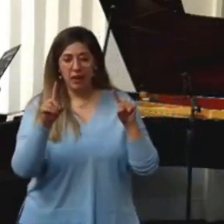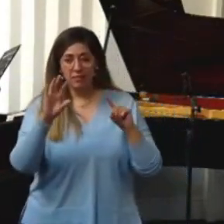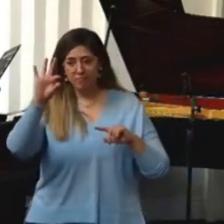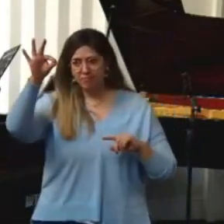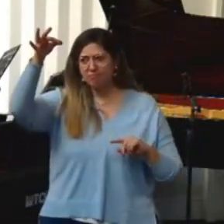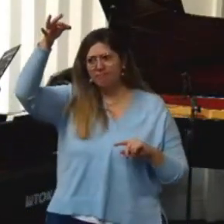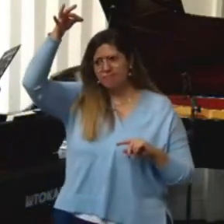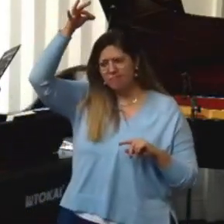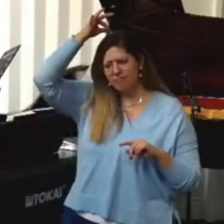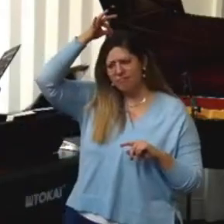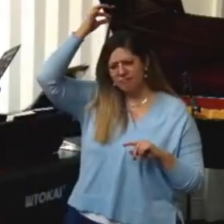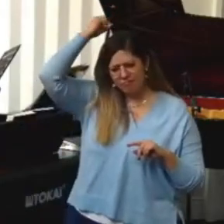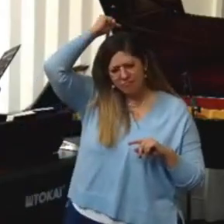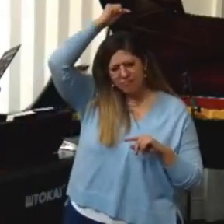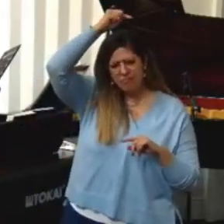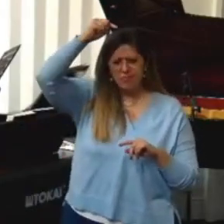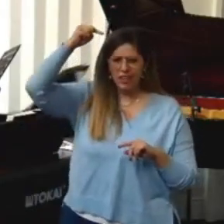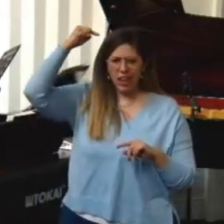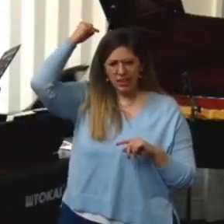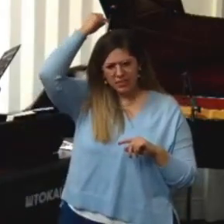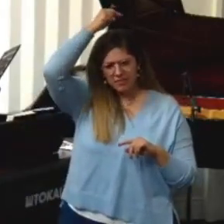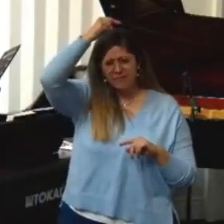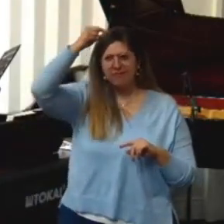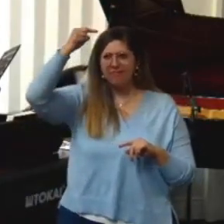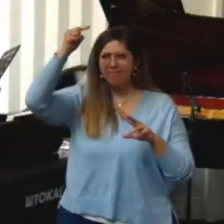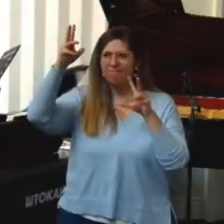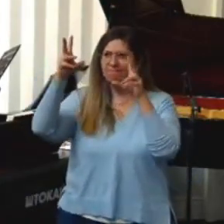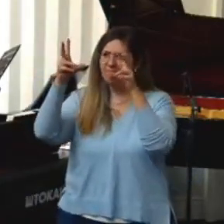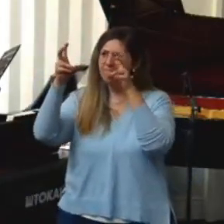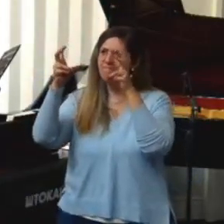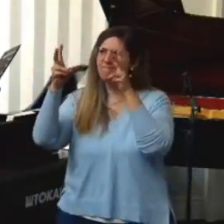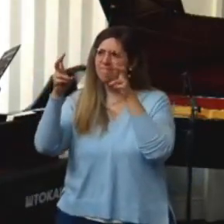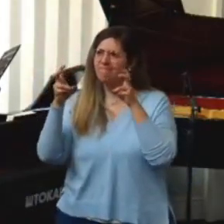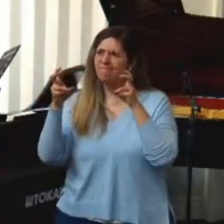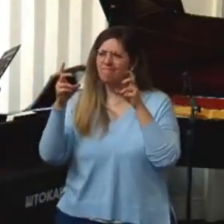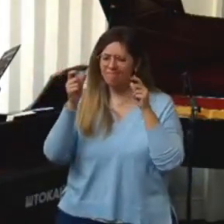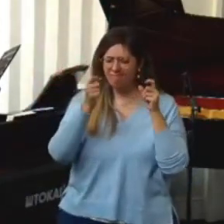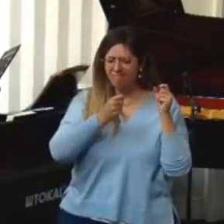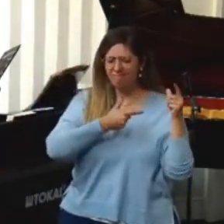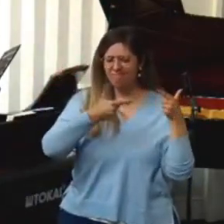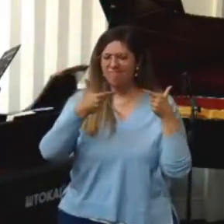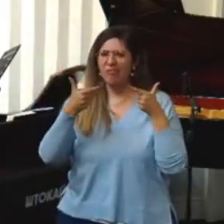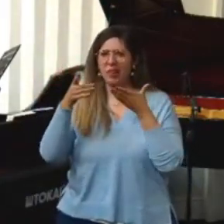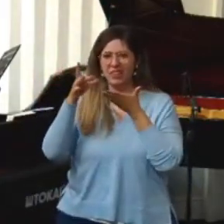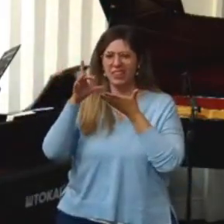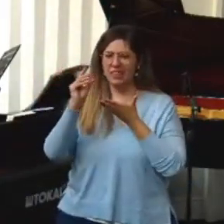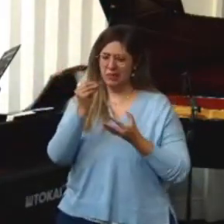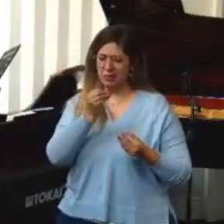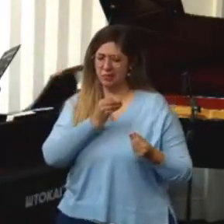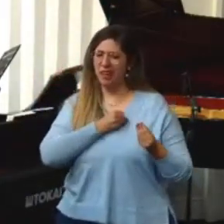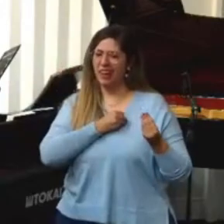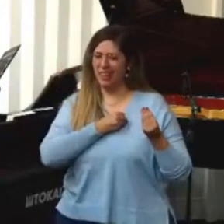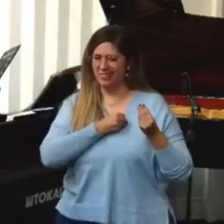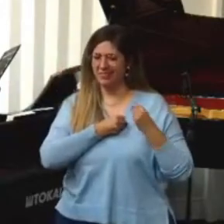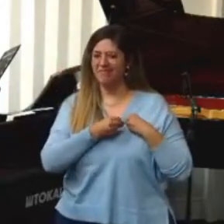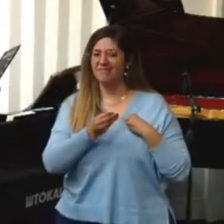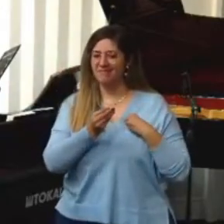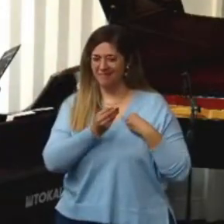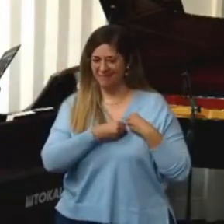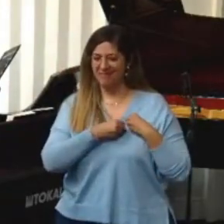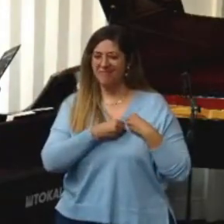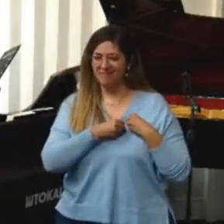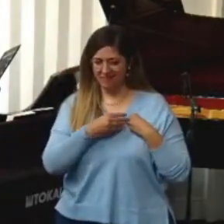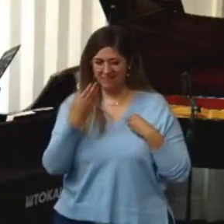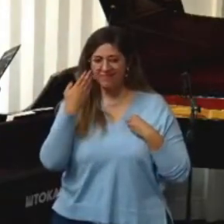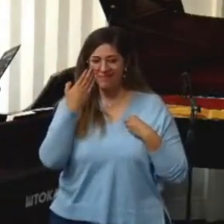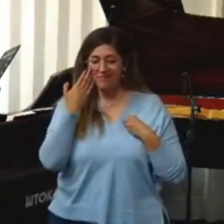Deus podemos perceber o quanto ofendemos a Deus com os nossos pecados. Felizes são aqueles que